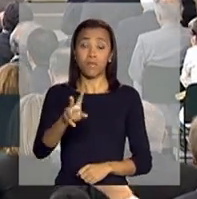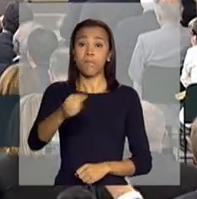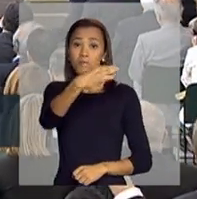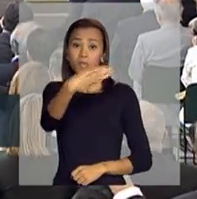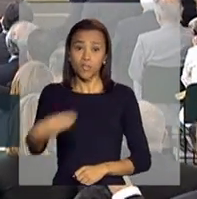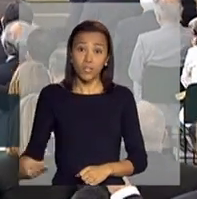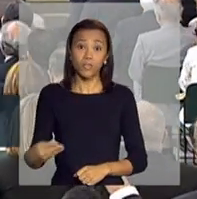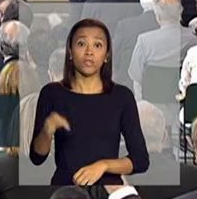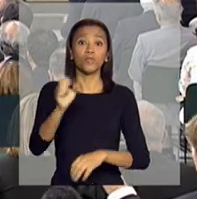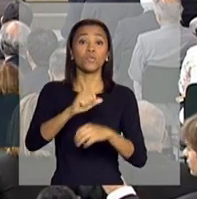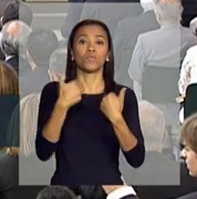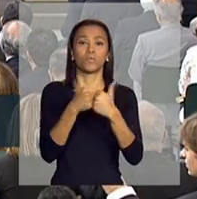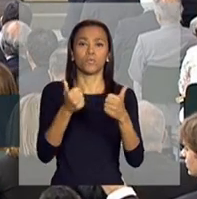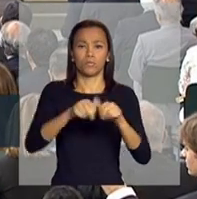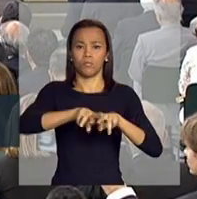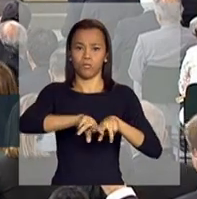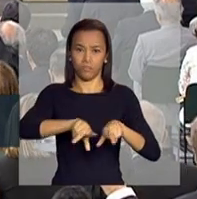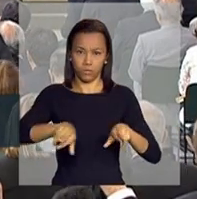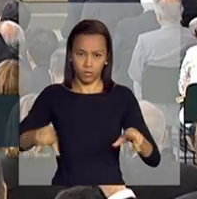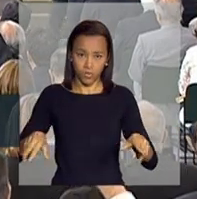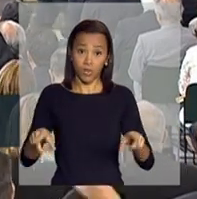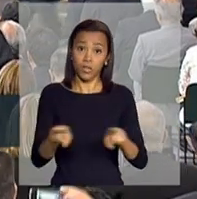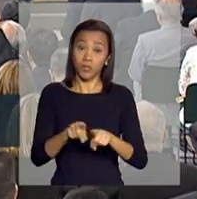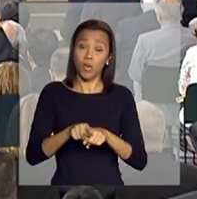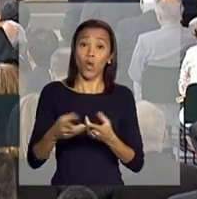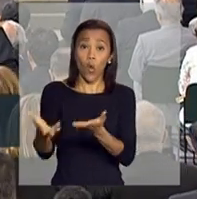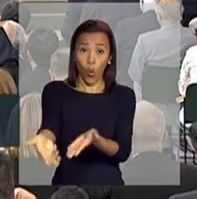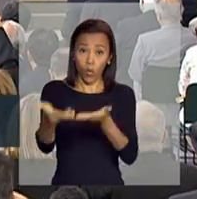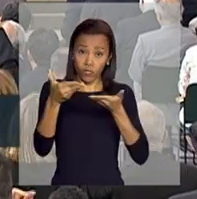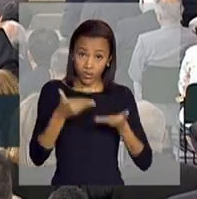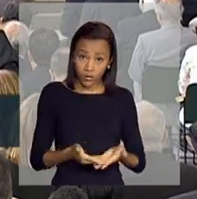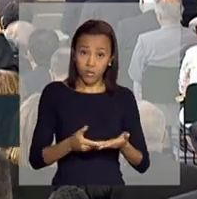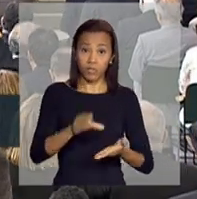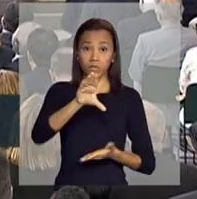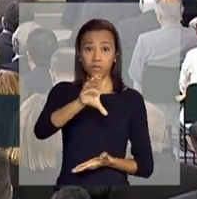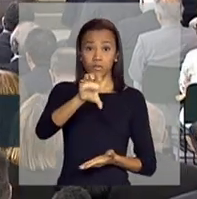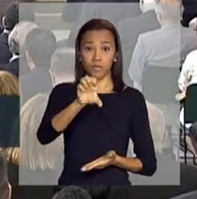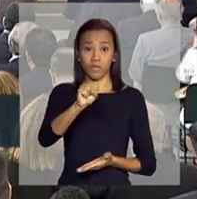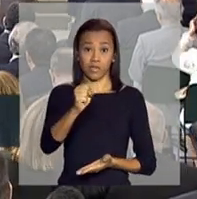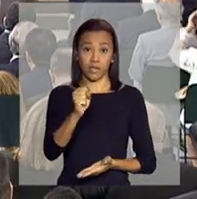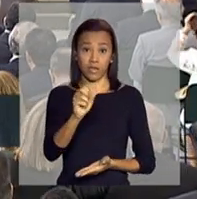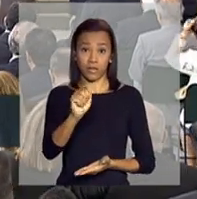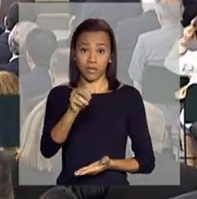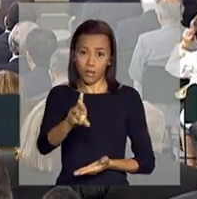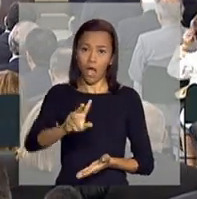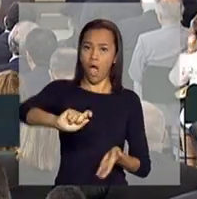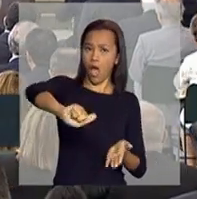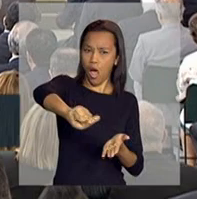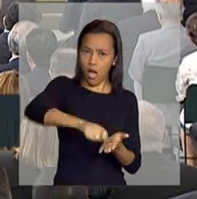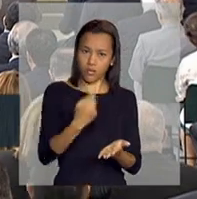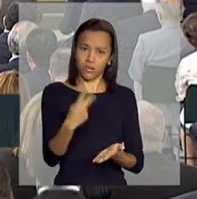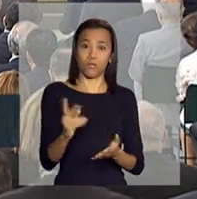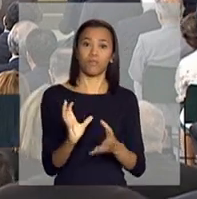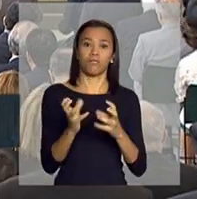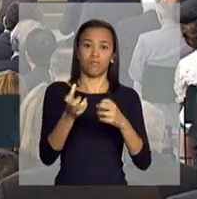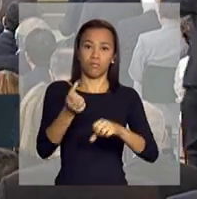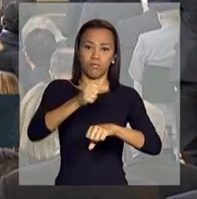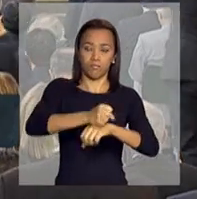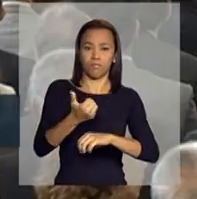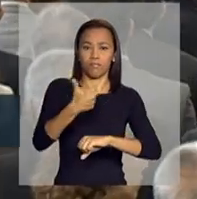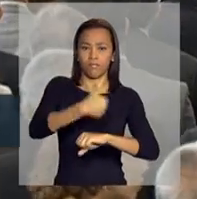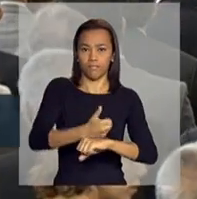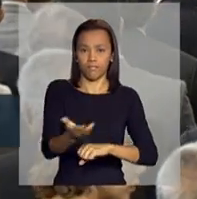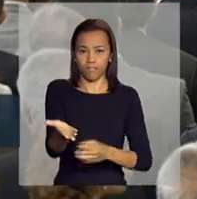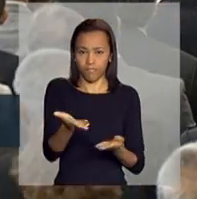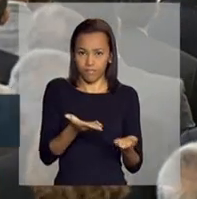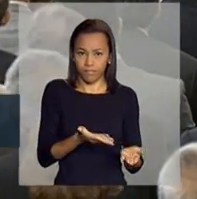ministro de Estado dos Transportes. Convidamos o senhor César Borges a assinar o termo de sua posse.